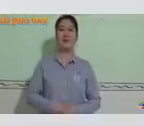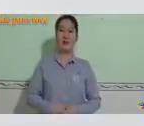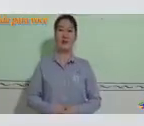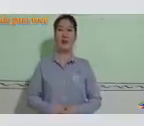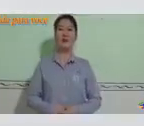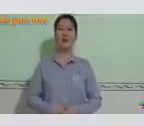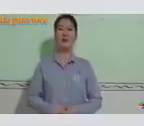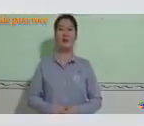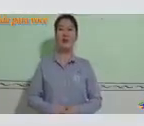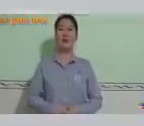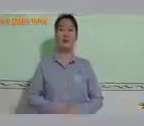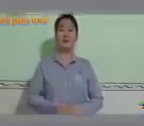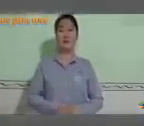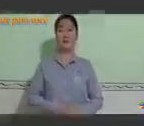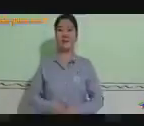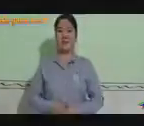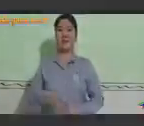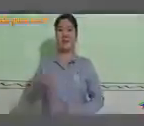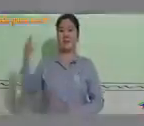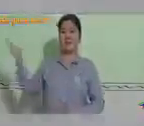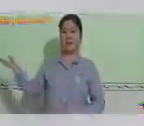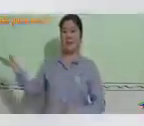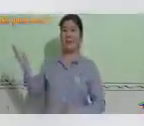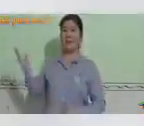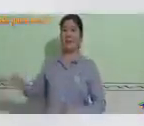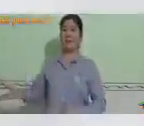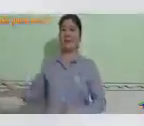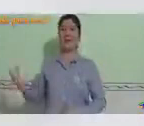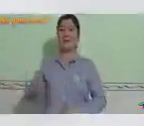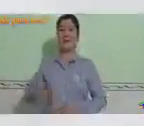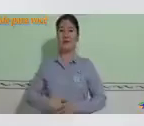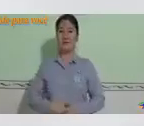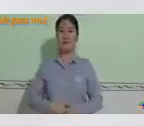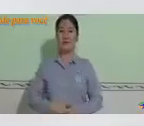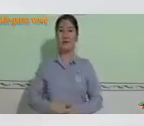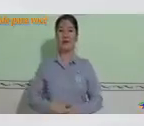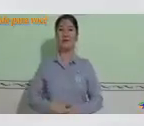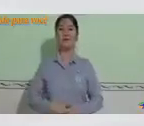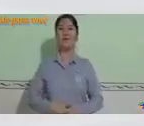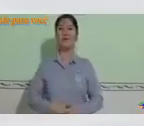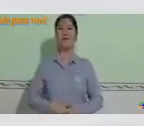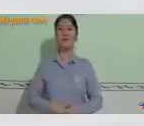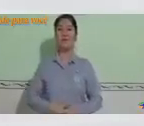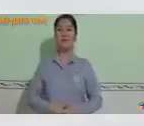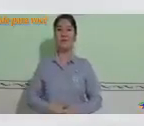com dor na face interna do joelho, dificuldade para subir ou descer